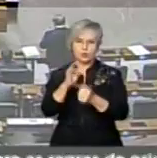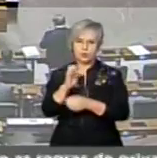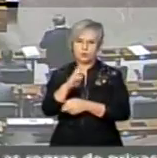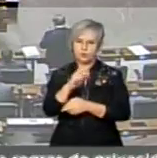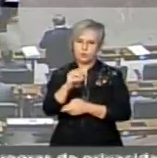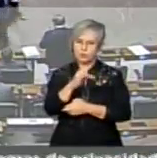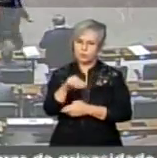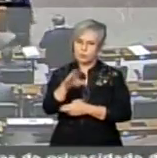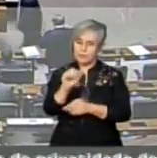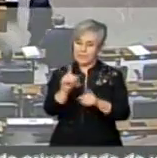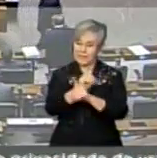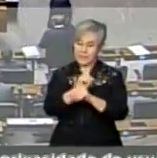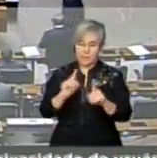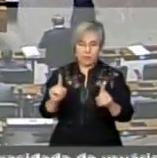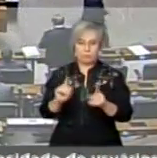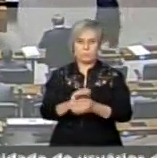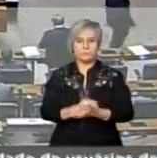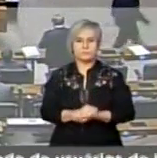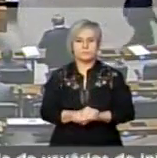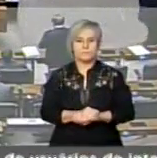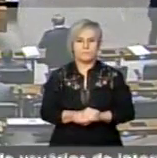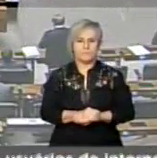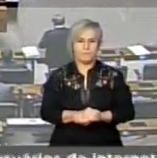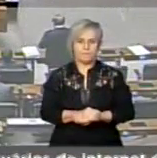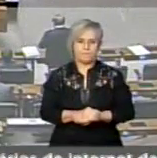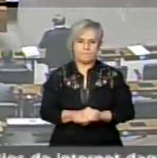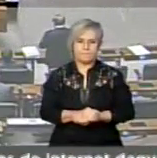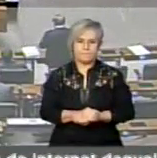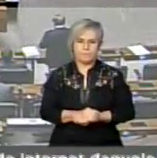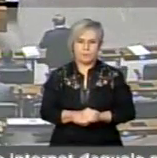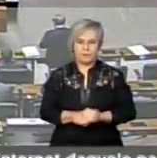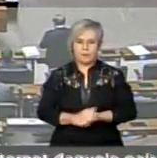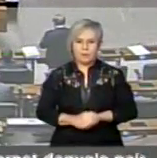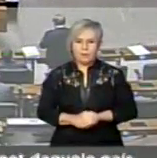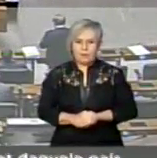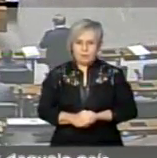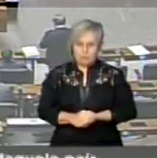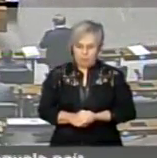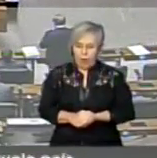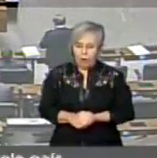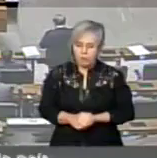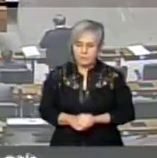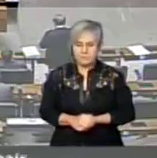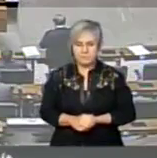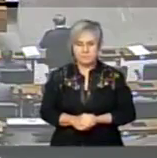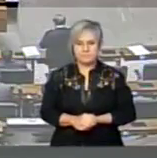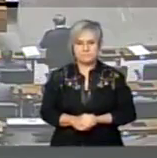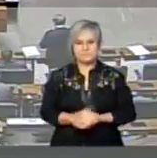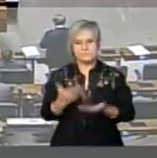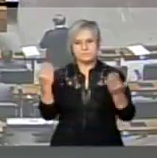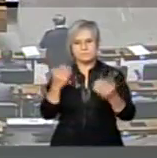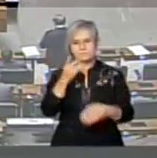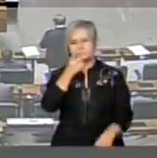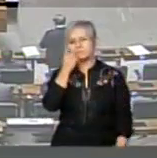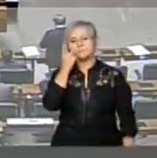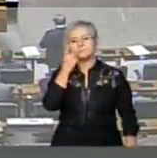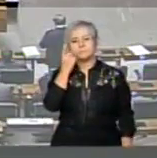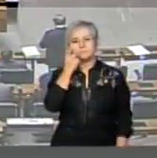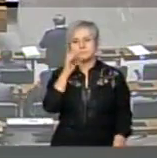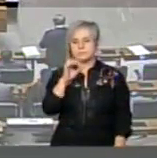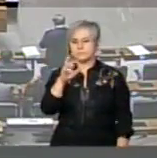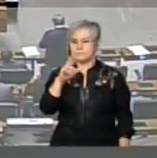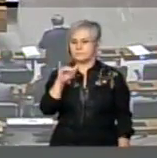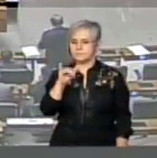de terrorismo, mas sim aos outros crimes do Código Penal. Carlos. Muito obrigado, Carol Siqueira. Deputada Érica Cocai agora fazendo um